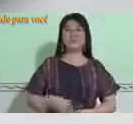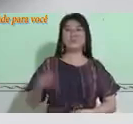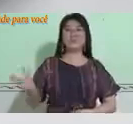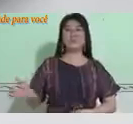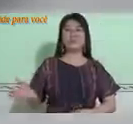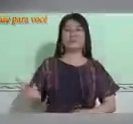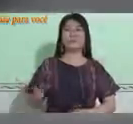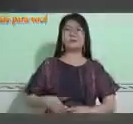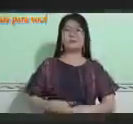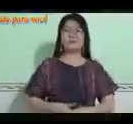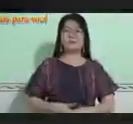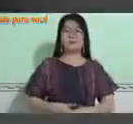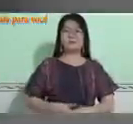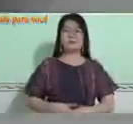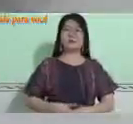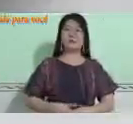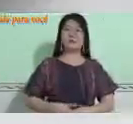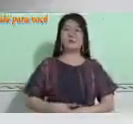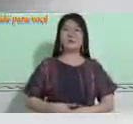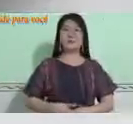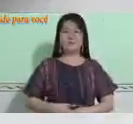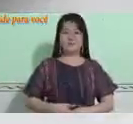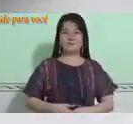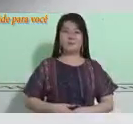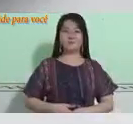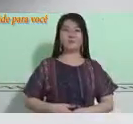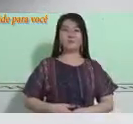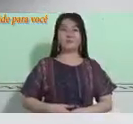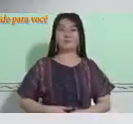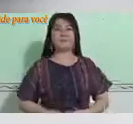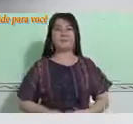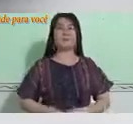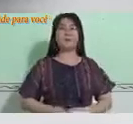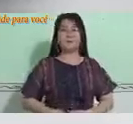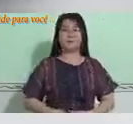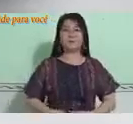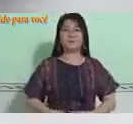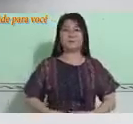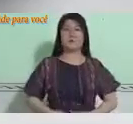ANTESEDEPOISD, praticar exercício físico e após a atividade sexual.